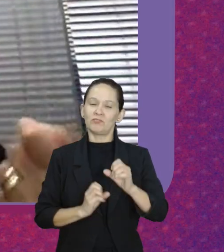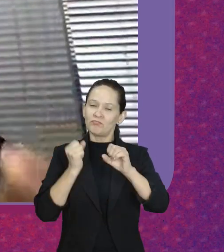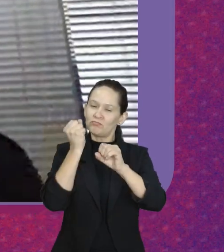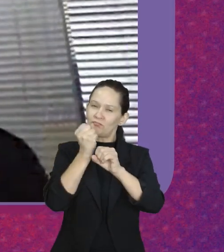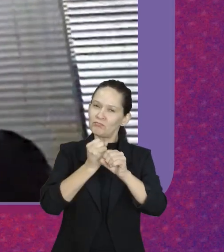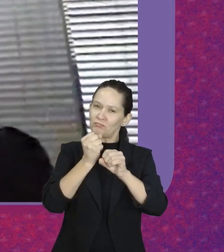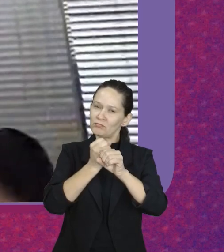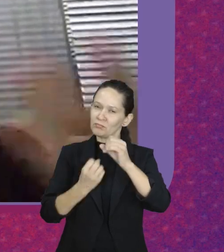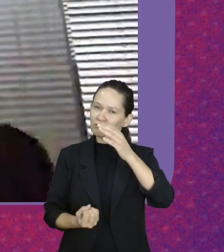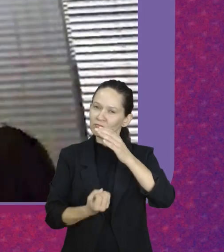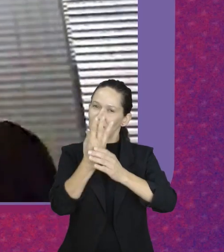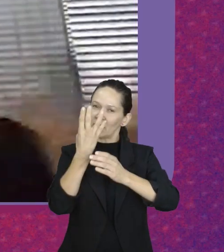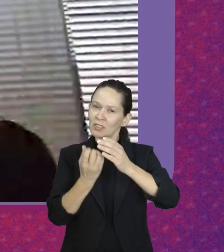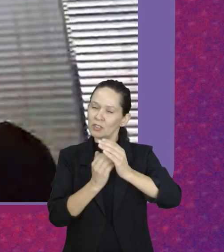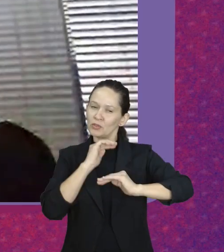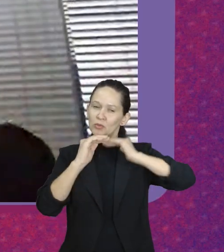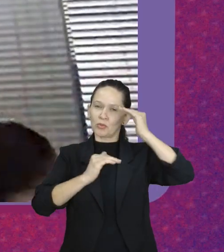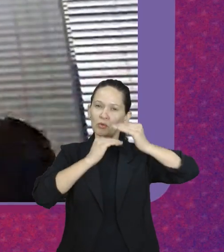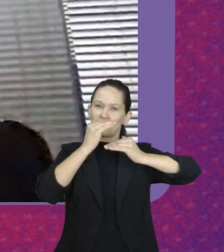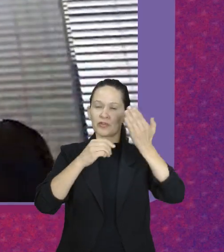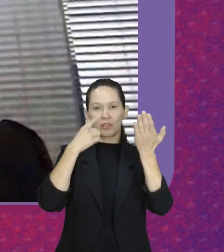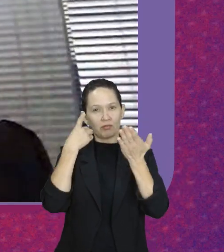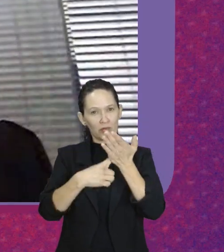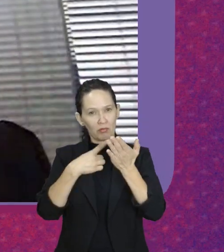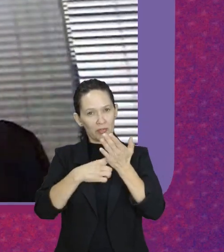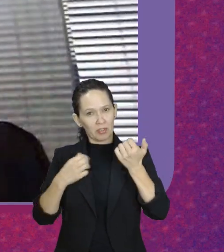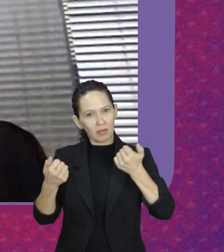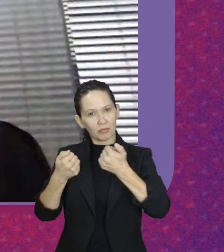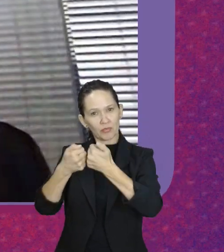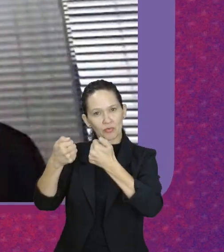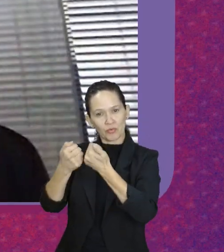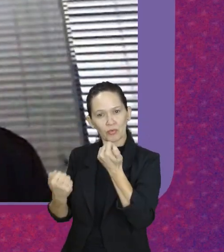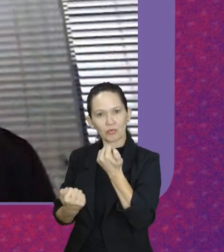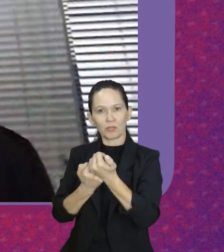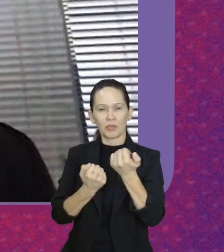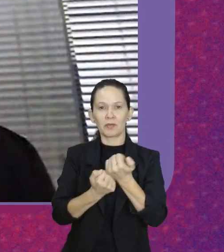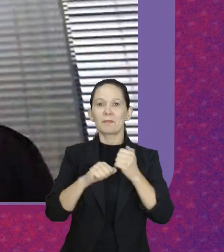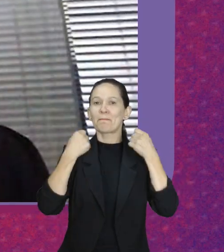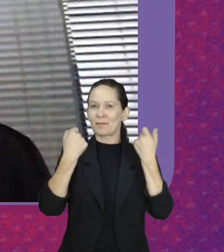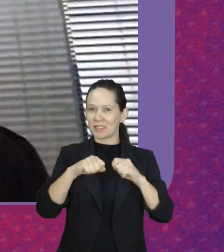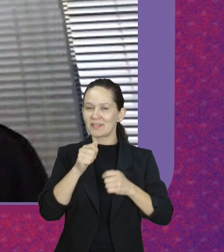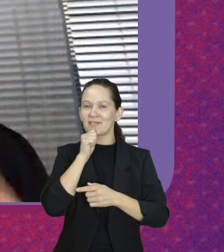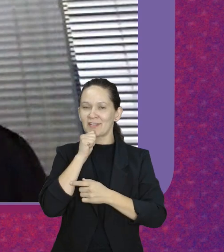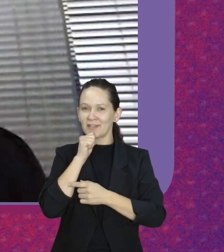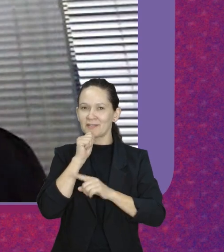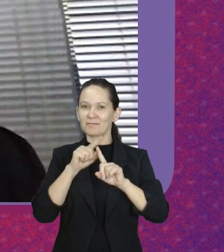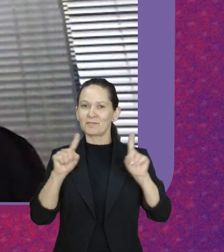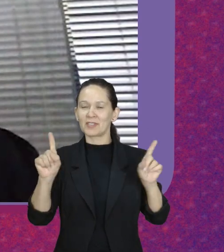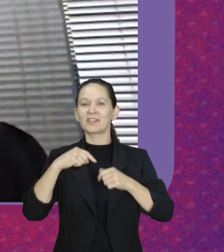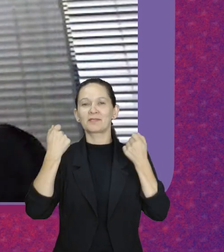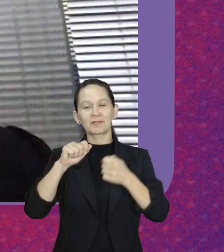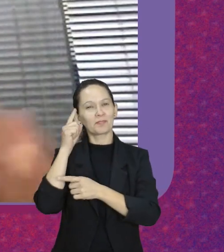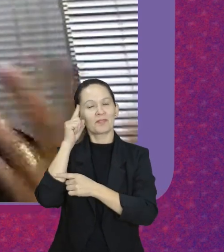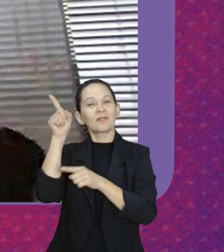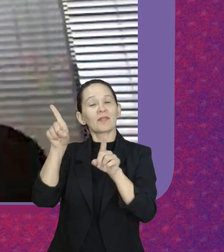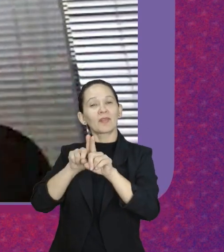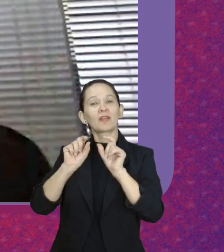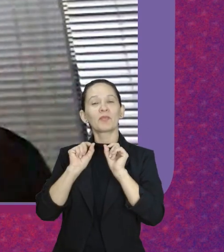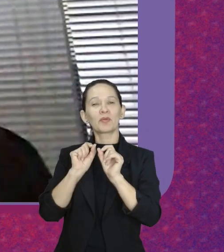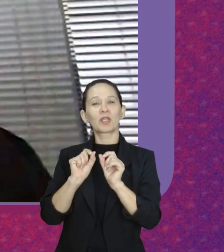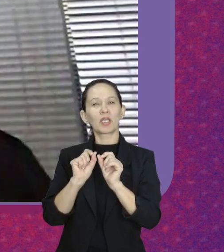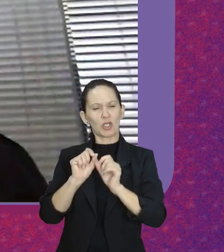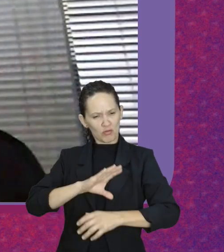construção, né, gradativa, o convênio ainda é necessário, mas nós precisamos pensar, né, com